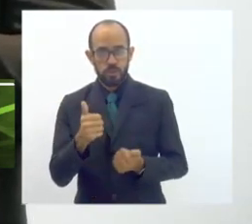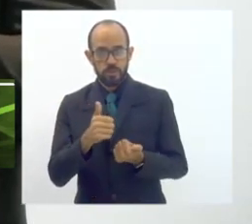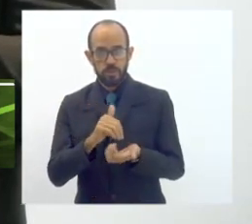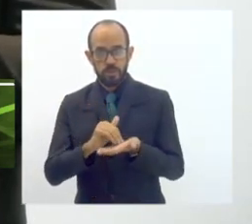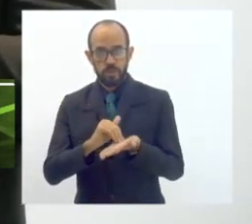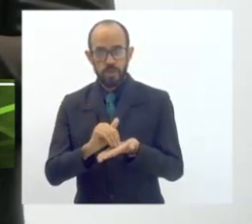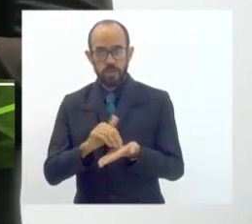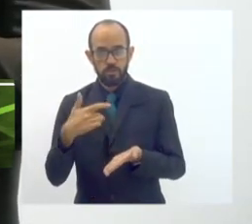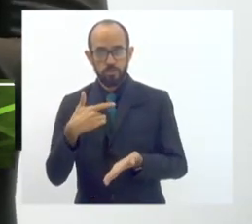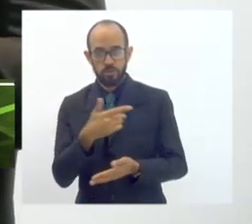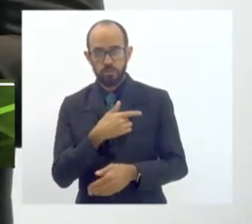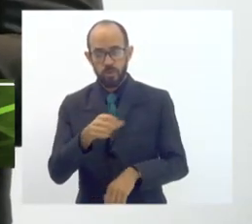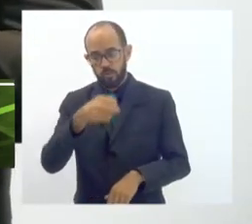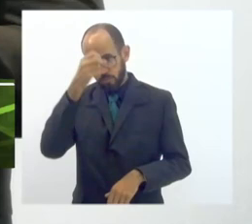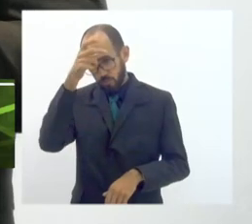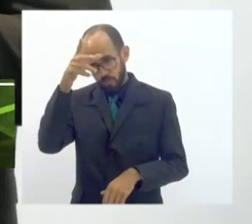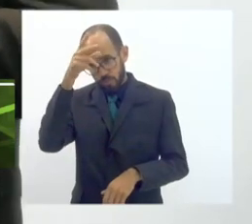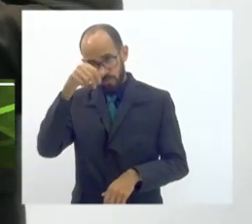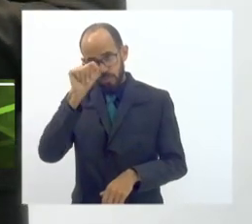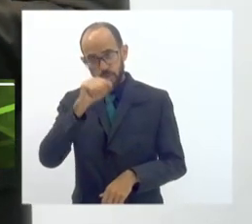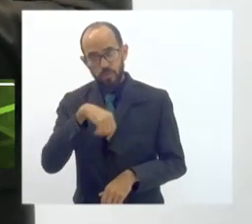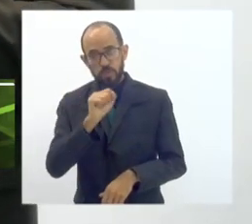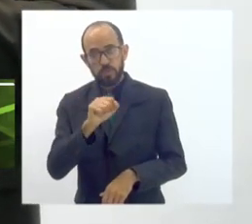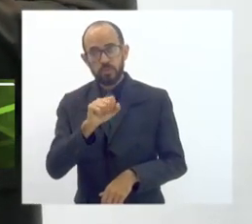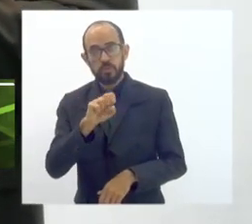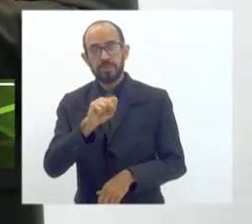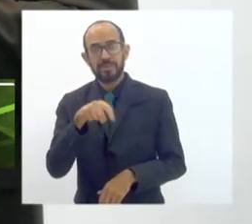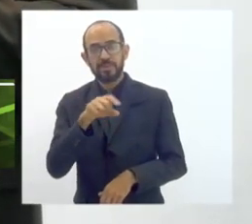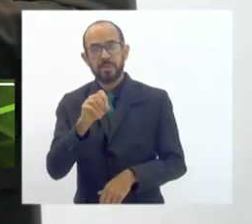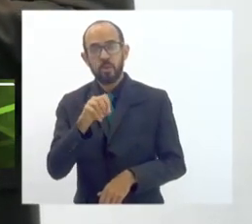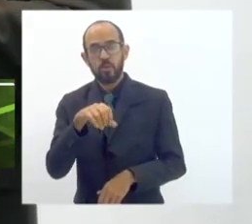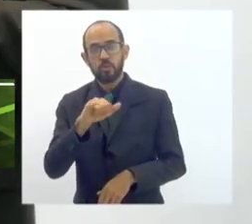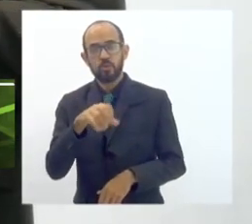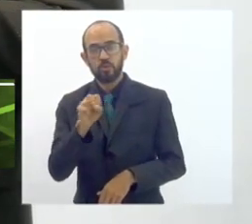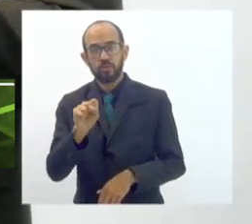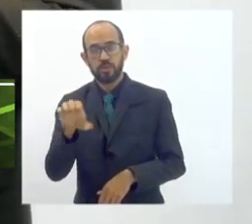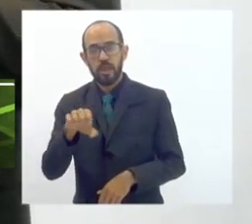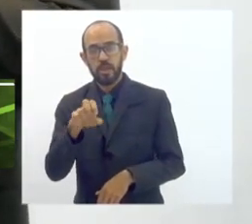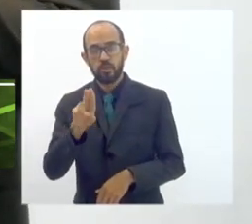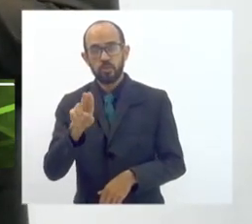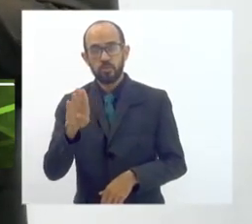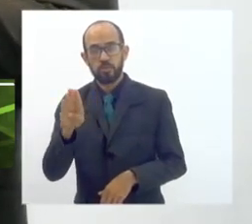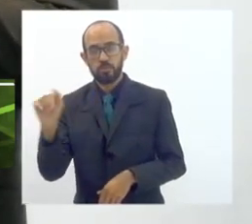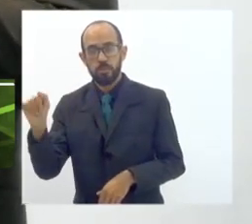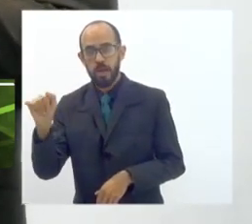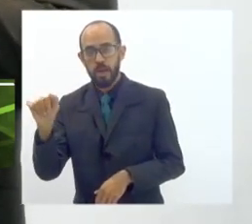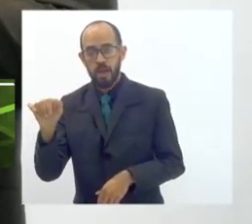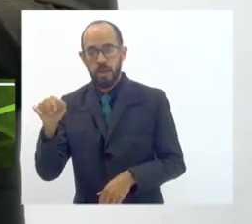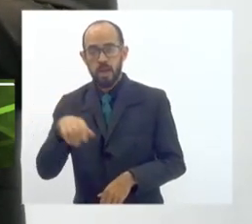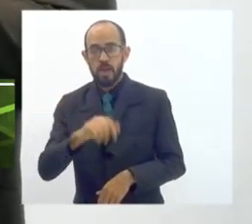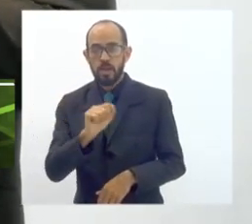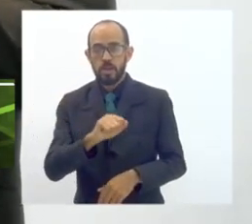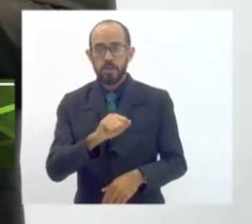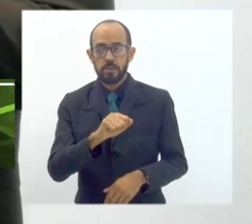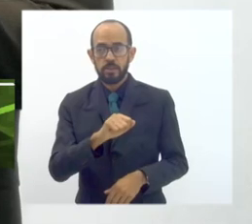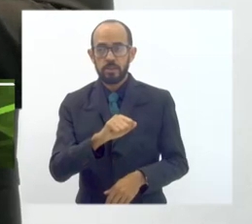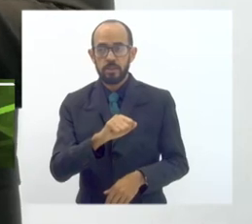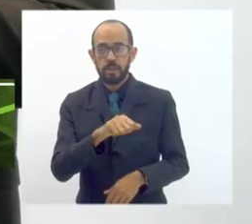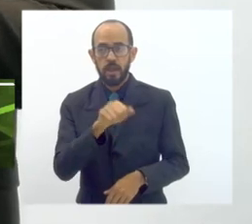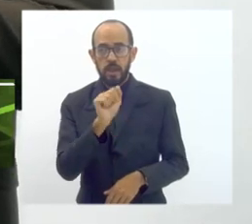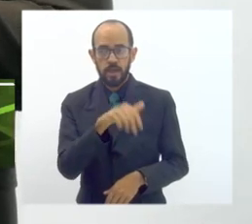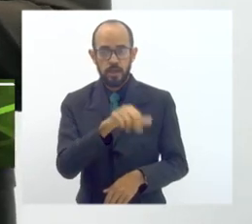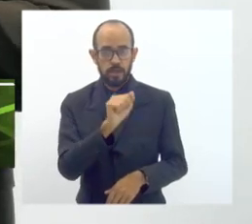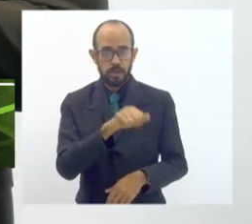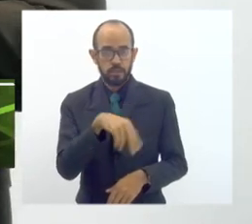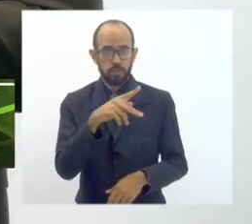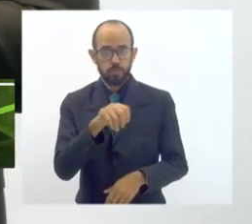de saúde do município de São José de Ubá. A Ana Carolina Borges Vasconcelos, secretária municipal de saúde de Paraíba do